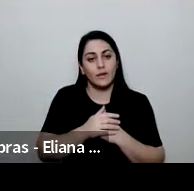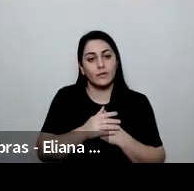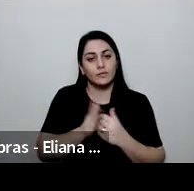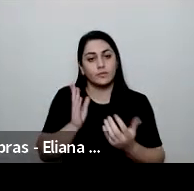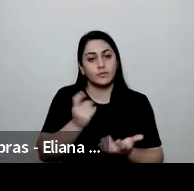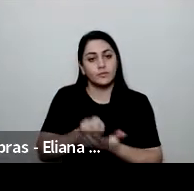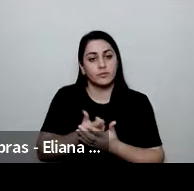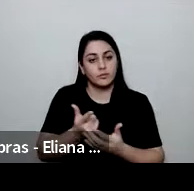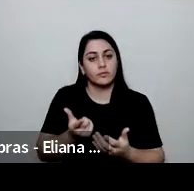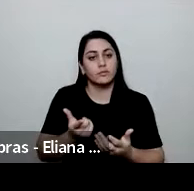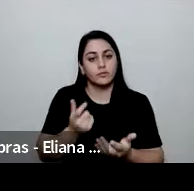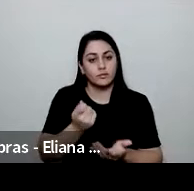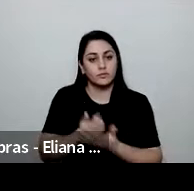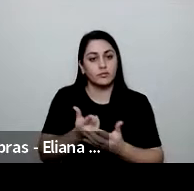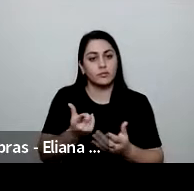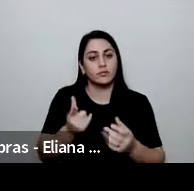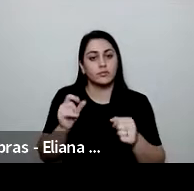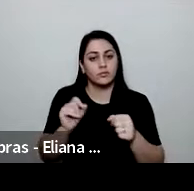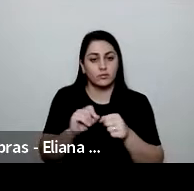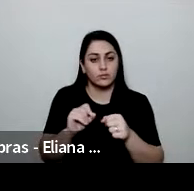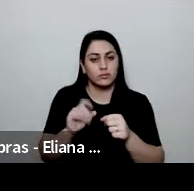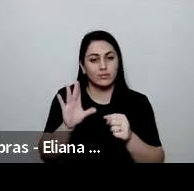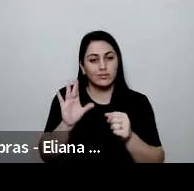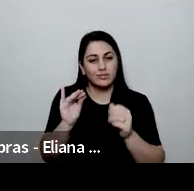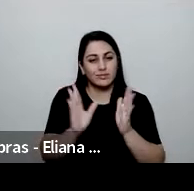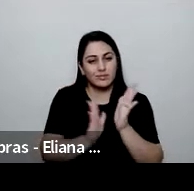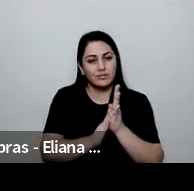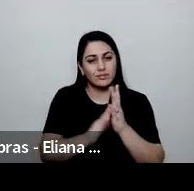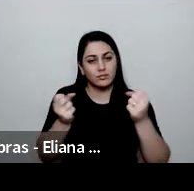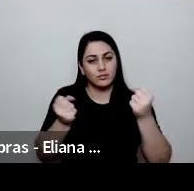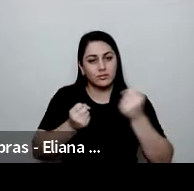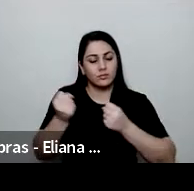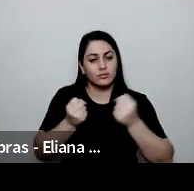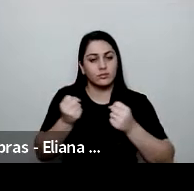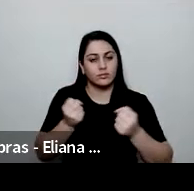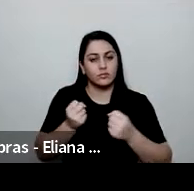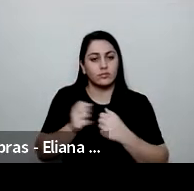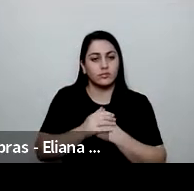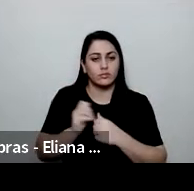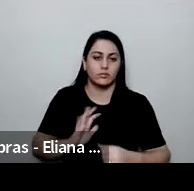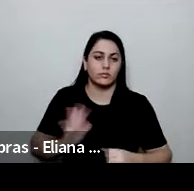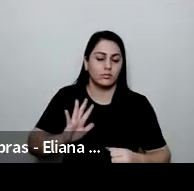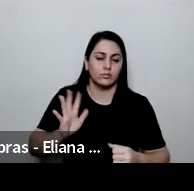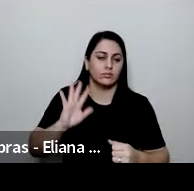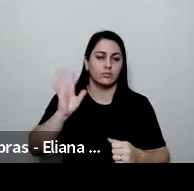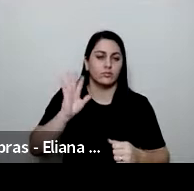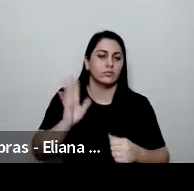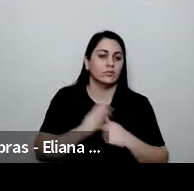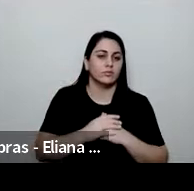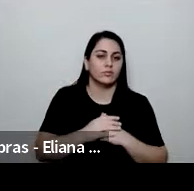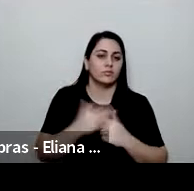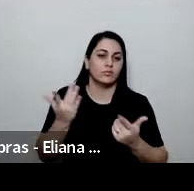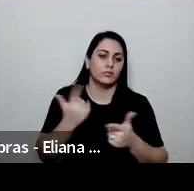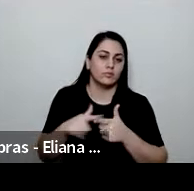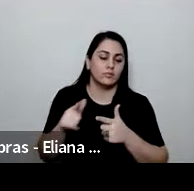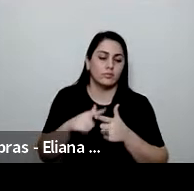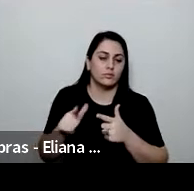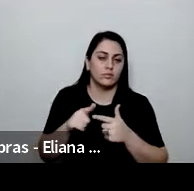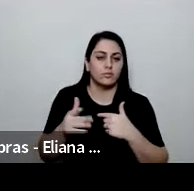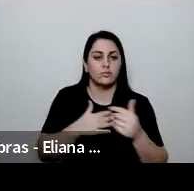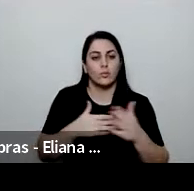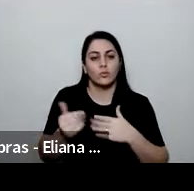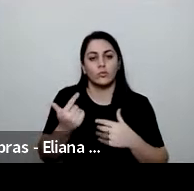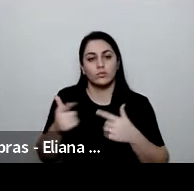confecção de adesivos para veículos não se mostram suficientes em frente ao ponto de criar logo para que qualquer